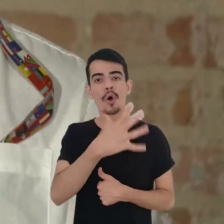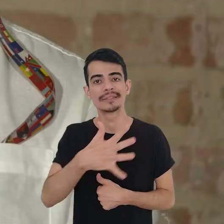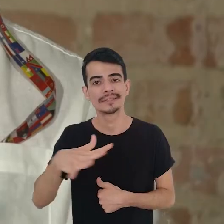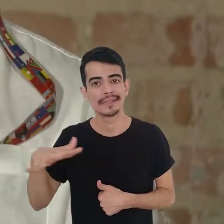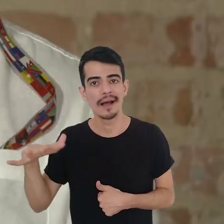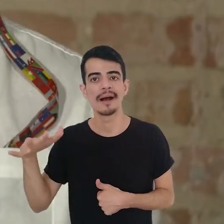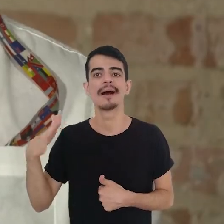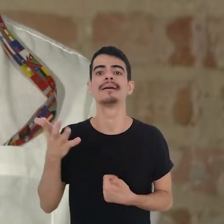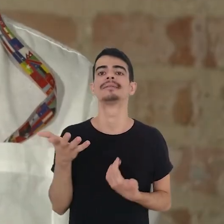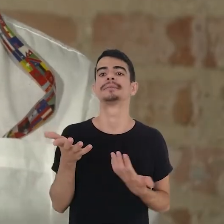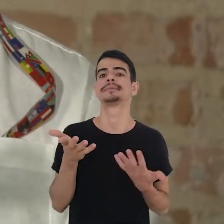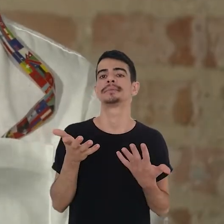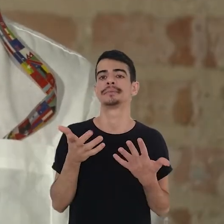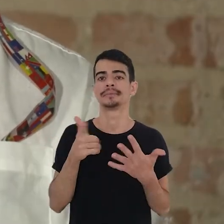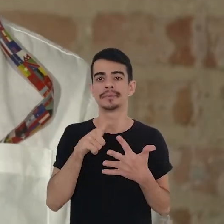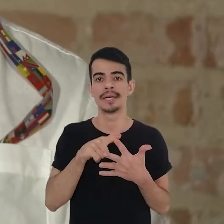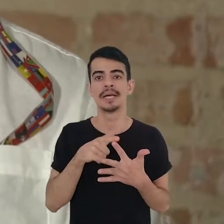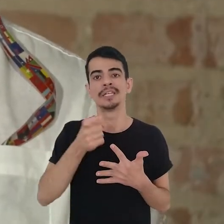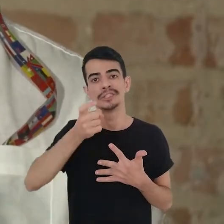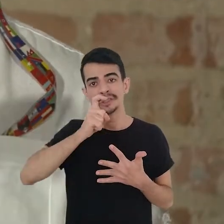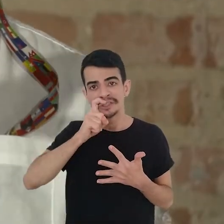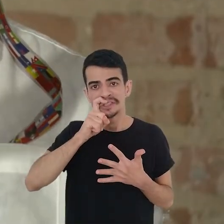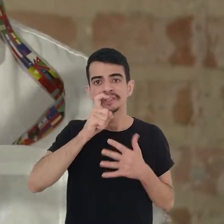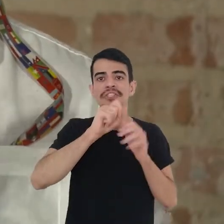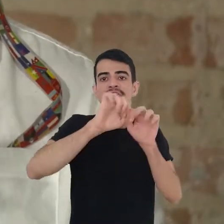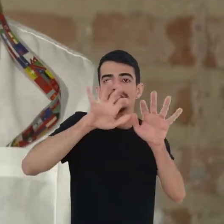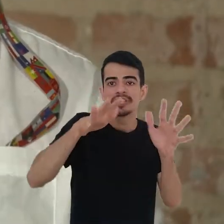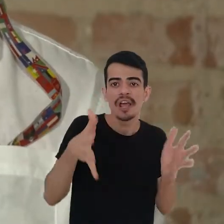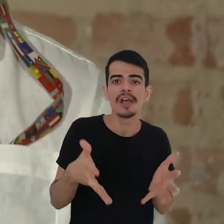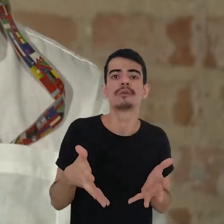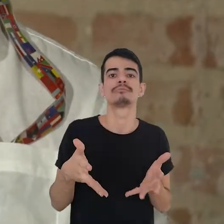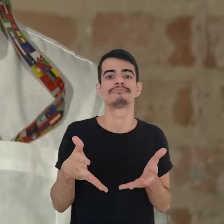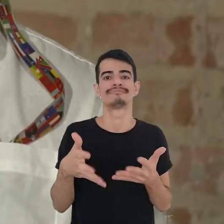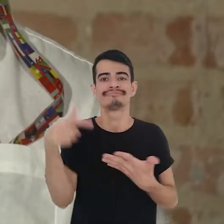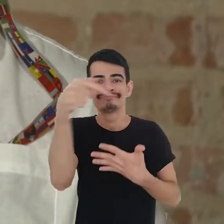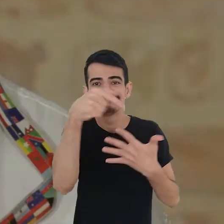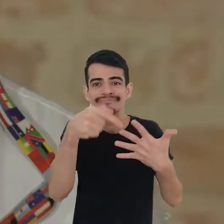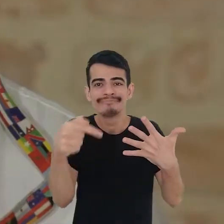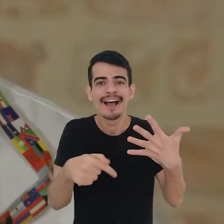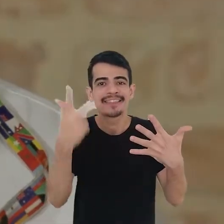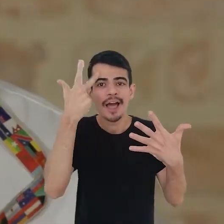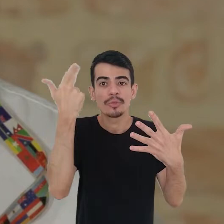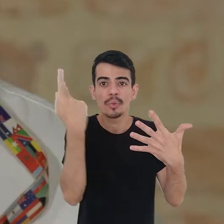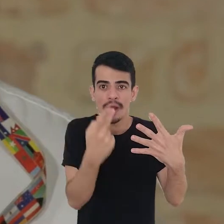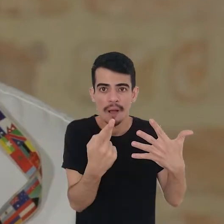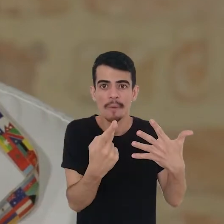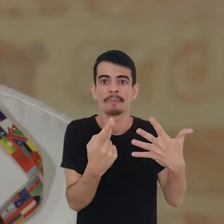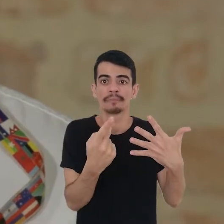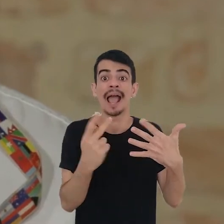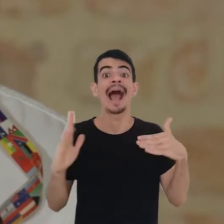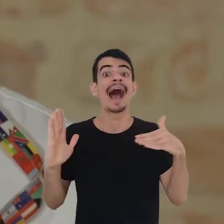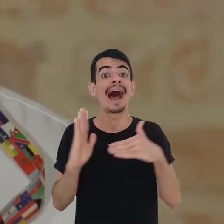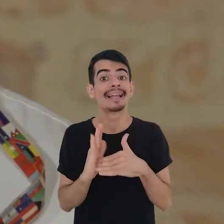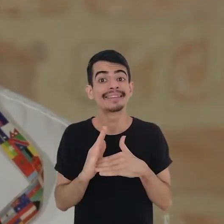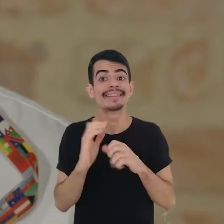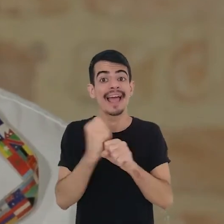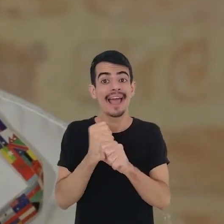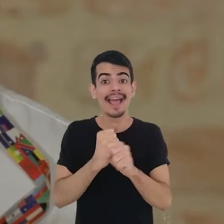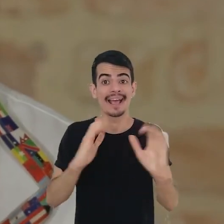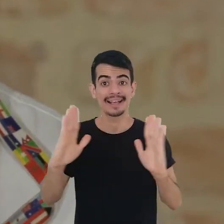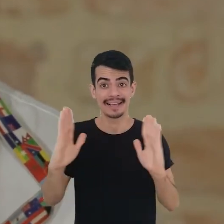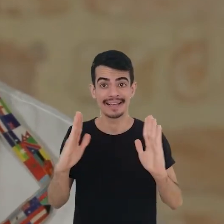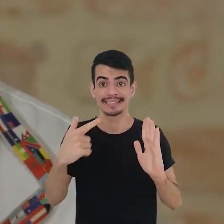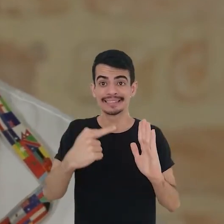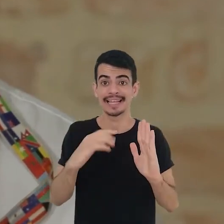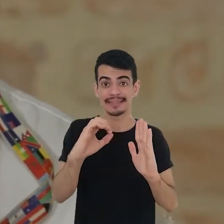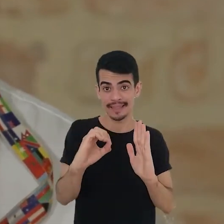dos oceanos, cobertura de gelo, são todos esses processos naturais, até mais ou menos a década de 70, a